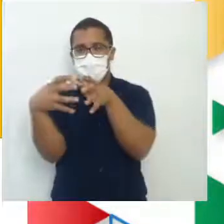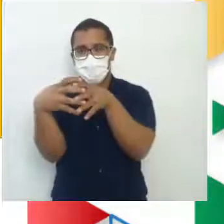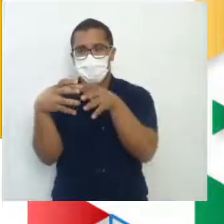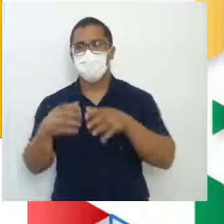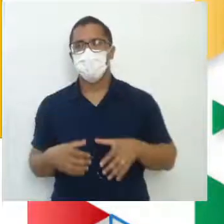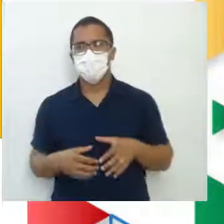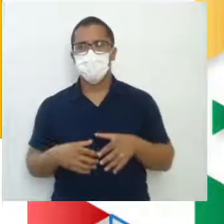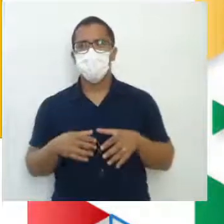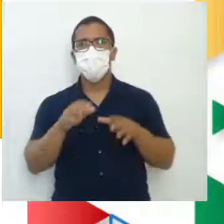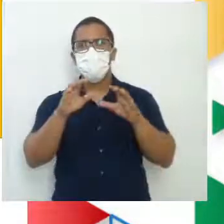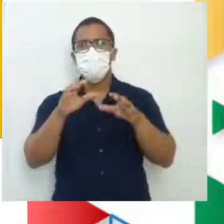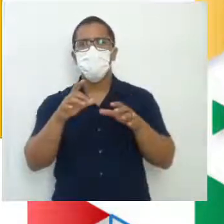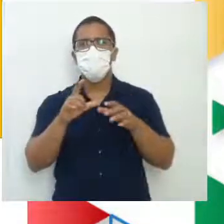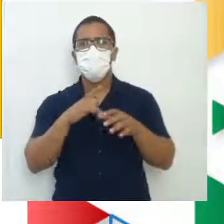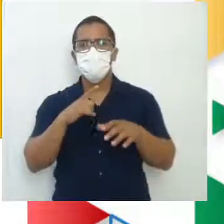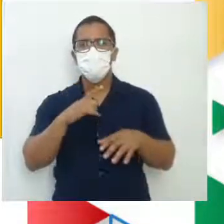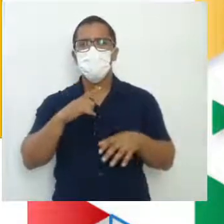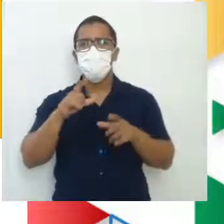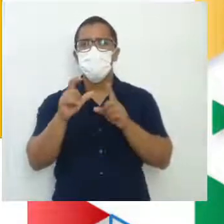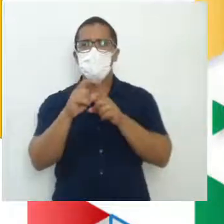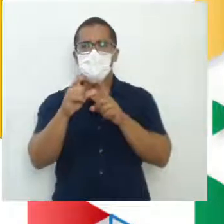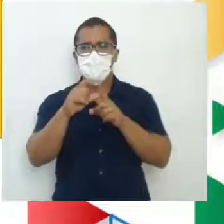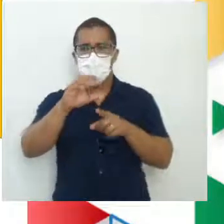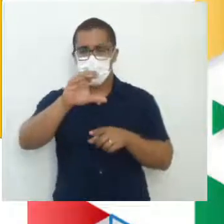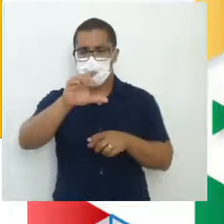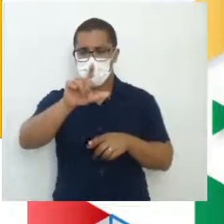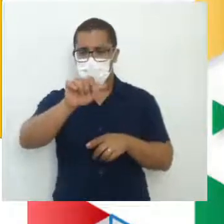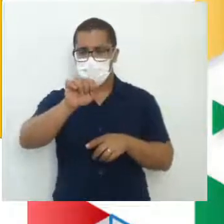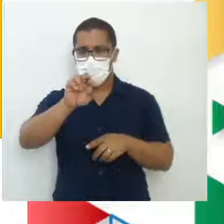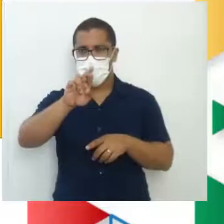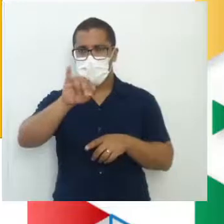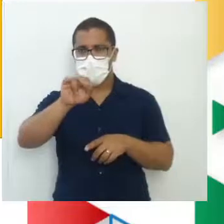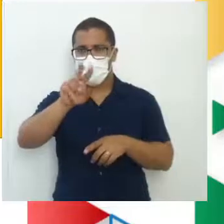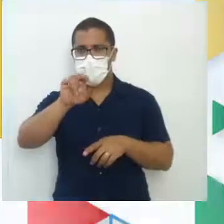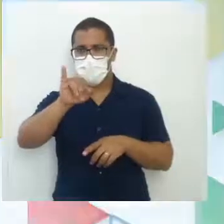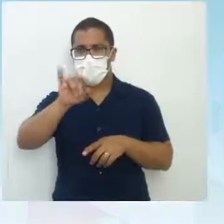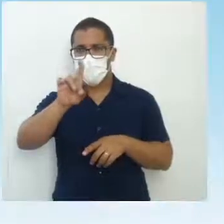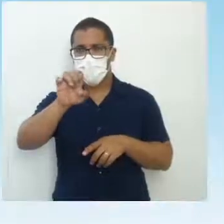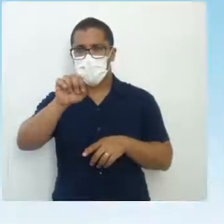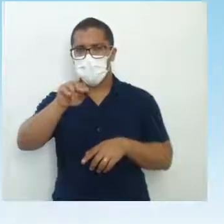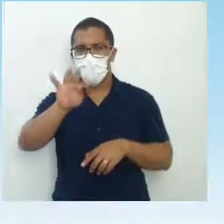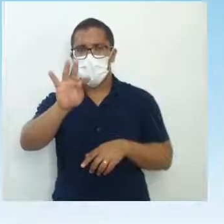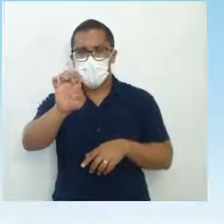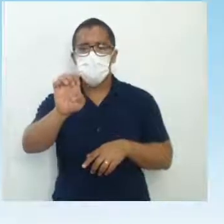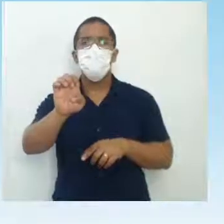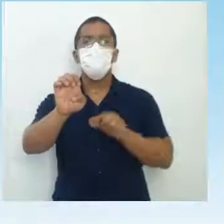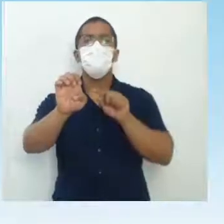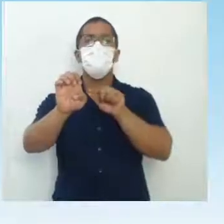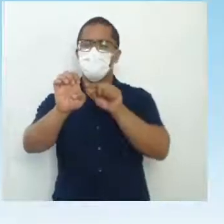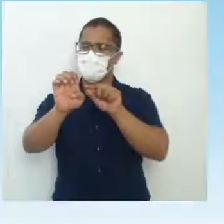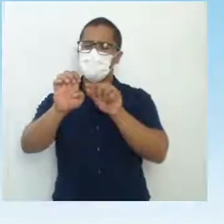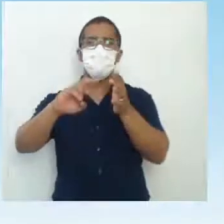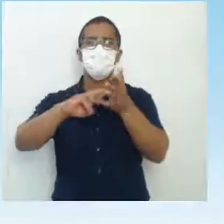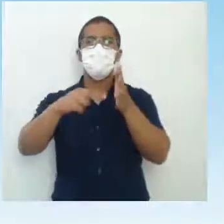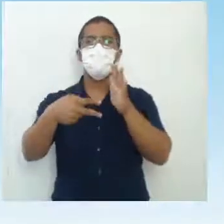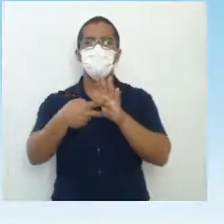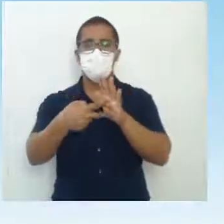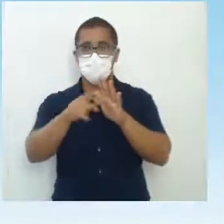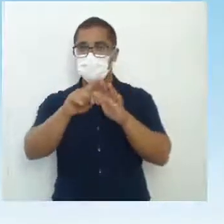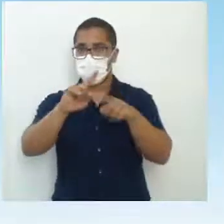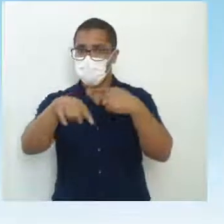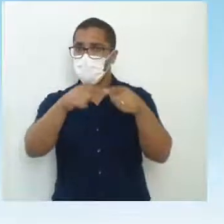palavra clarividente. Que tal você, estudante, estudar, pesquisar o que é